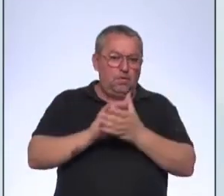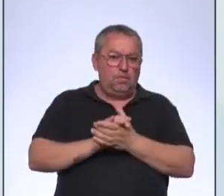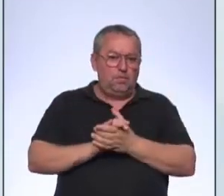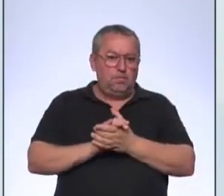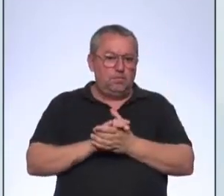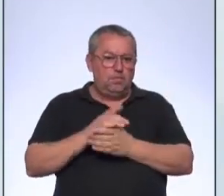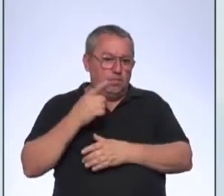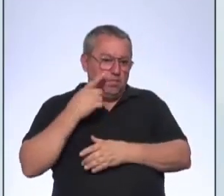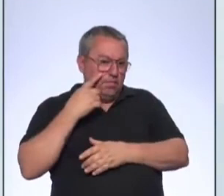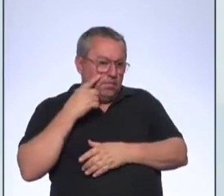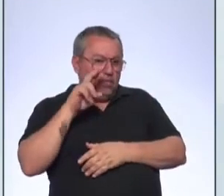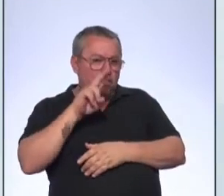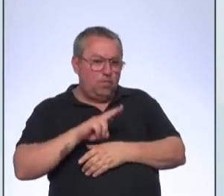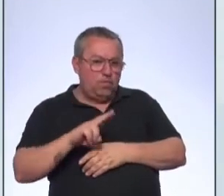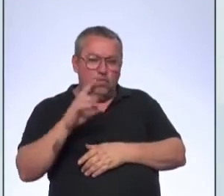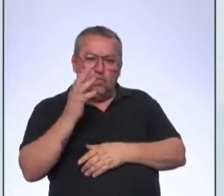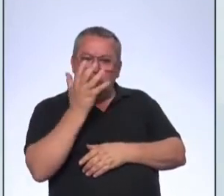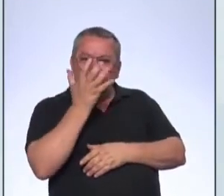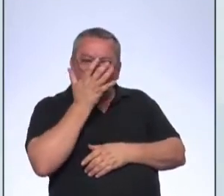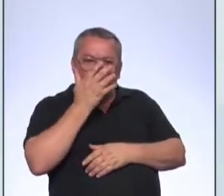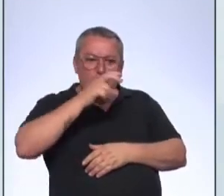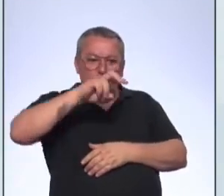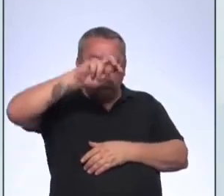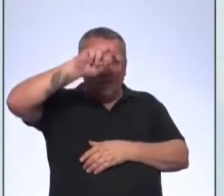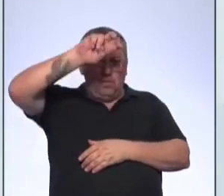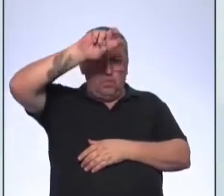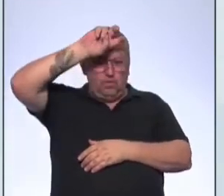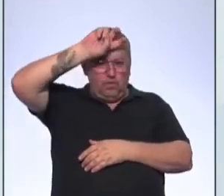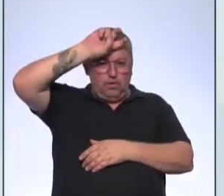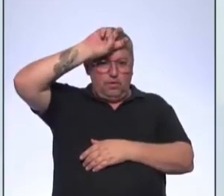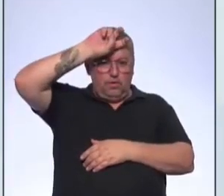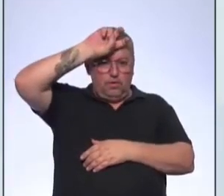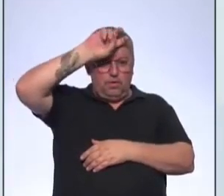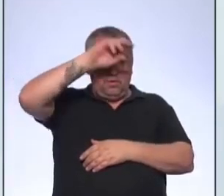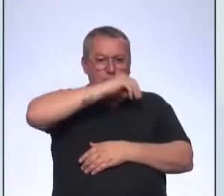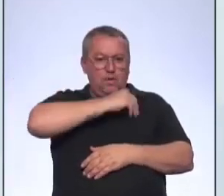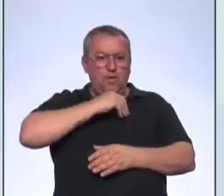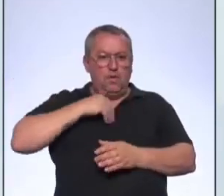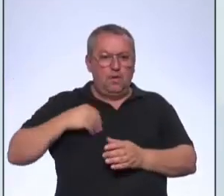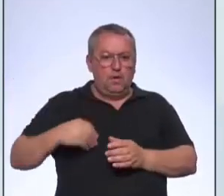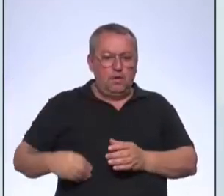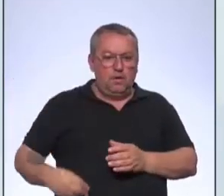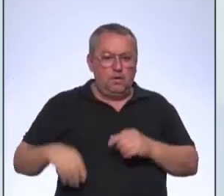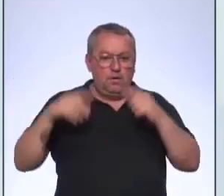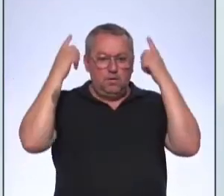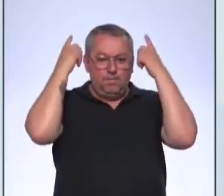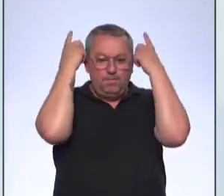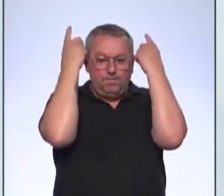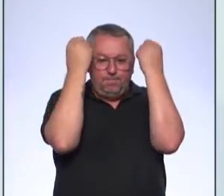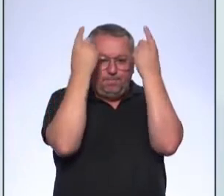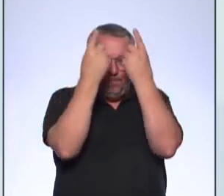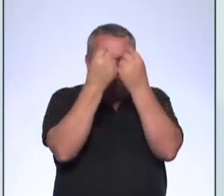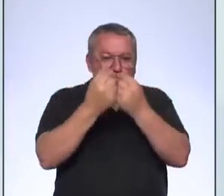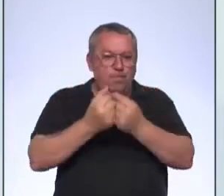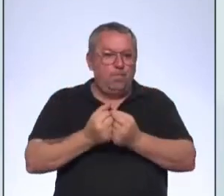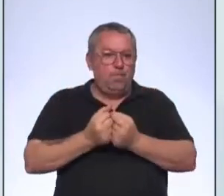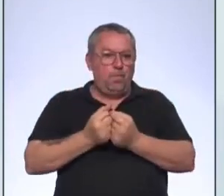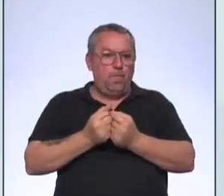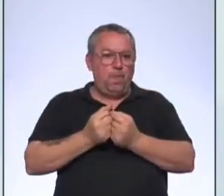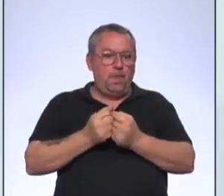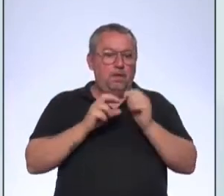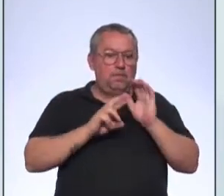cultura. Observamos o uso das máscaras no Egito, na China e na Grécia.